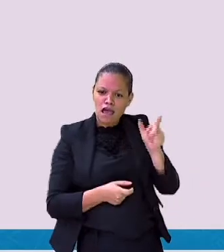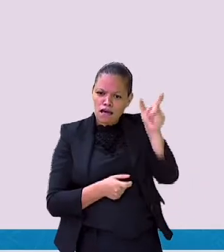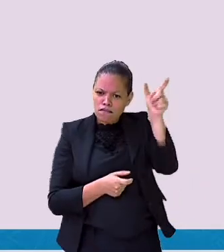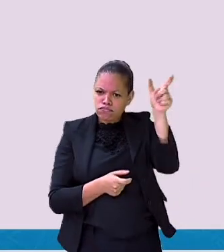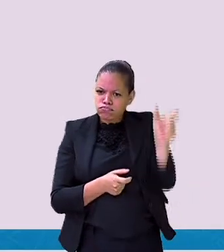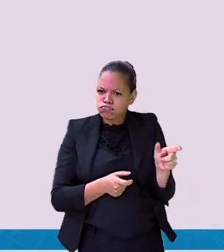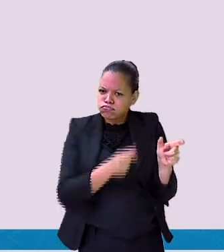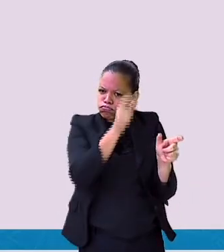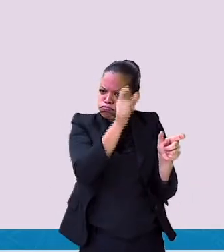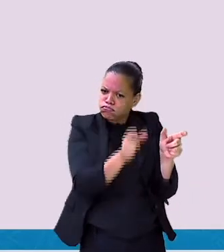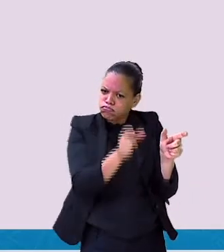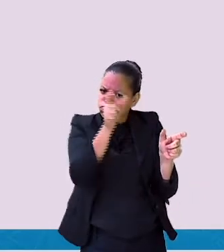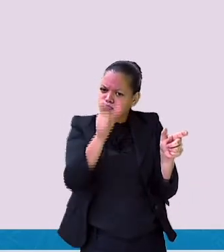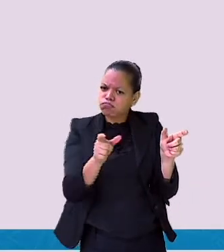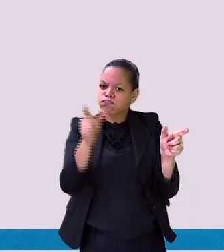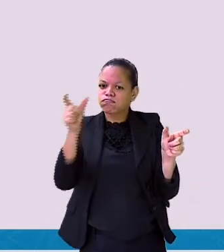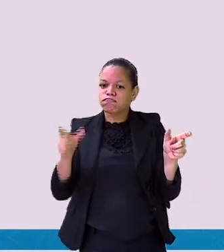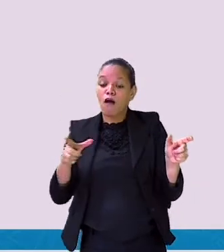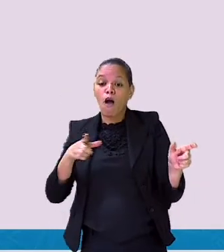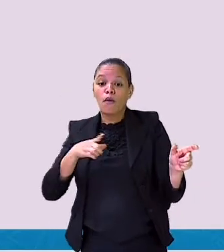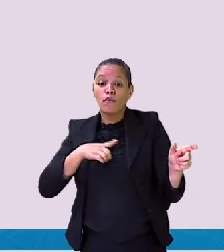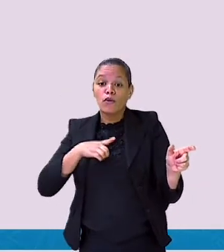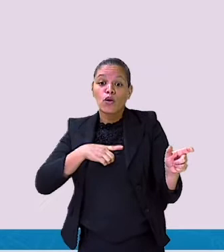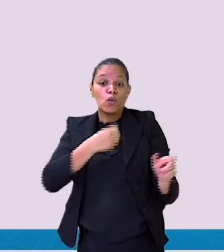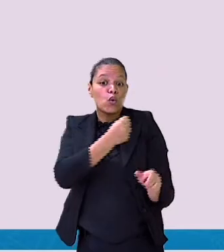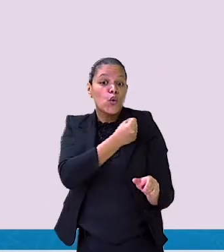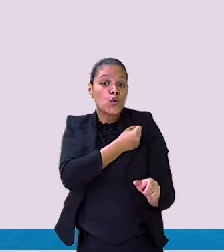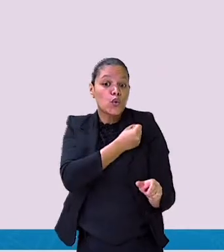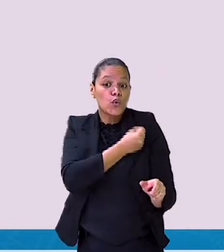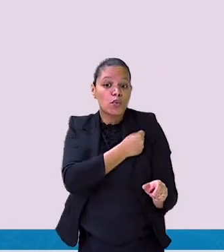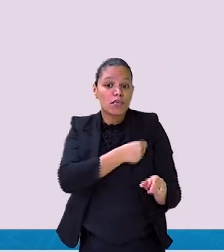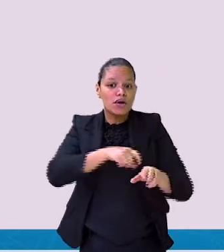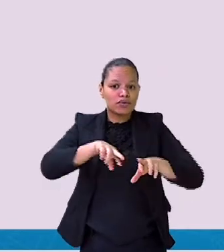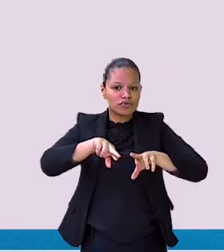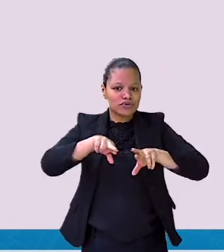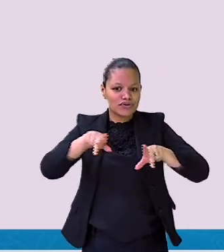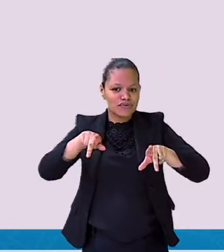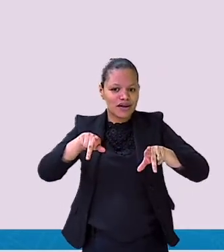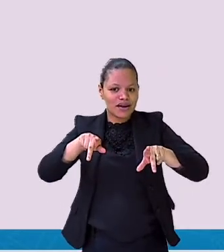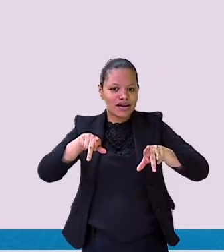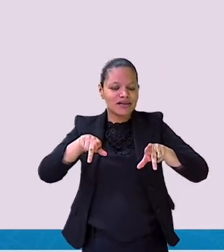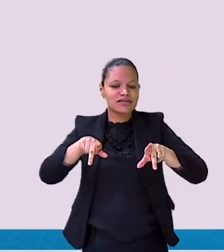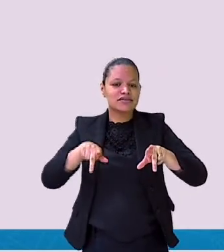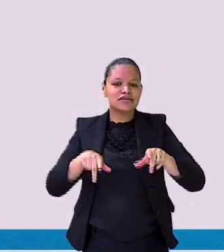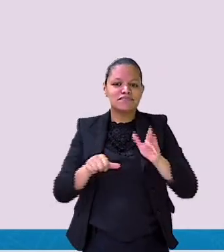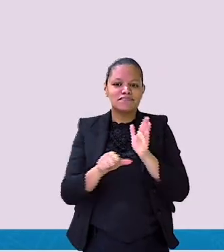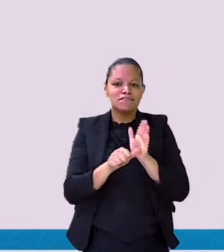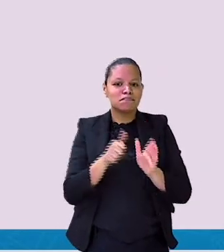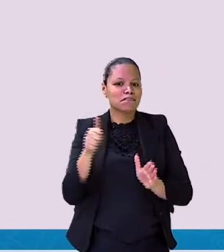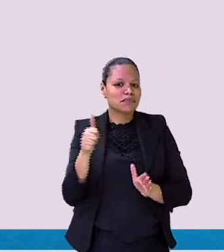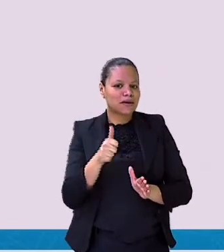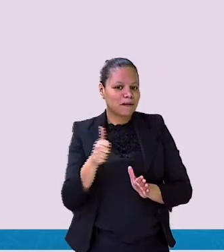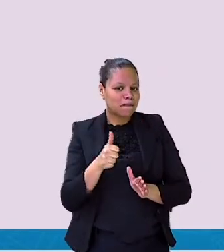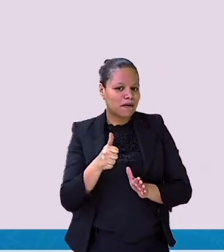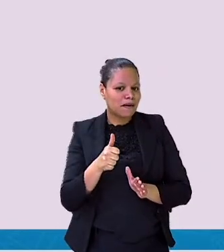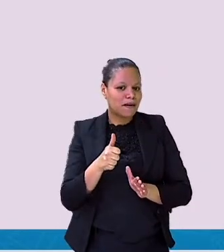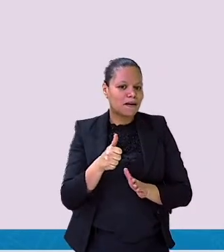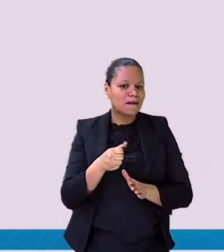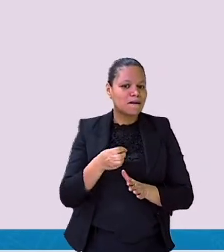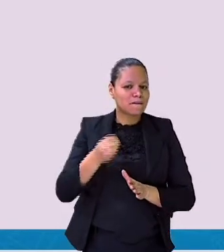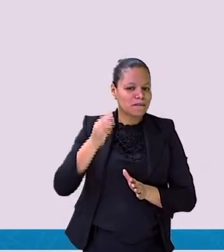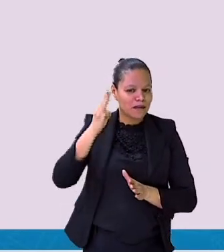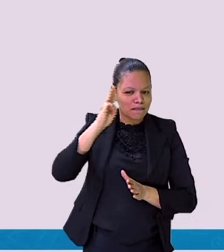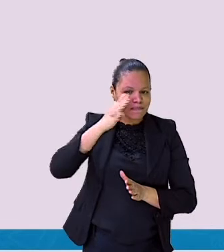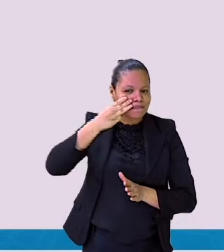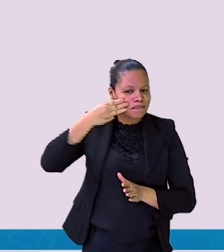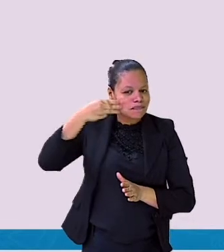Então, vamos contar? O primeiro é o Cascão, Só de você olhar quantos votos o Cascão teve, Chegou